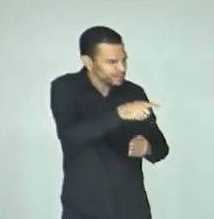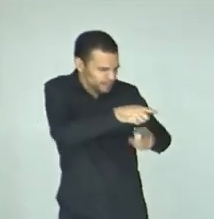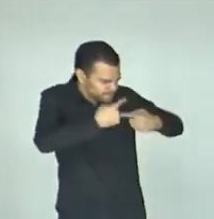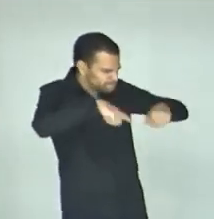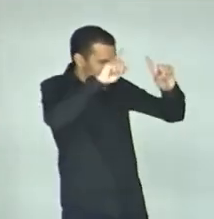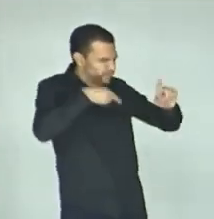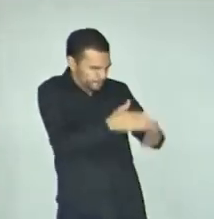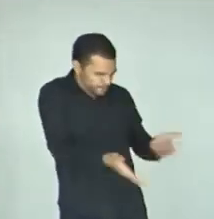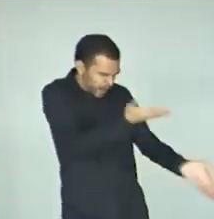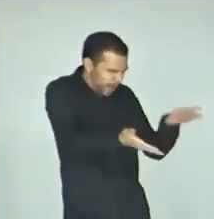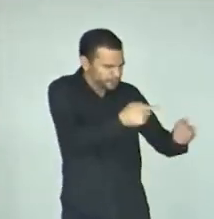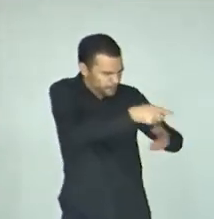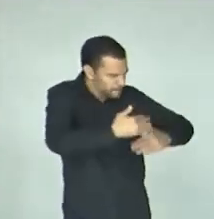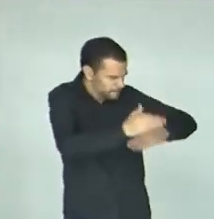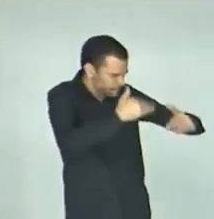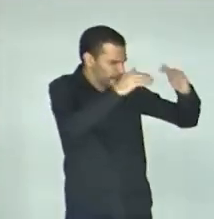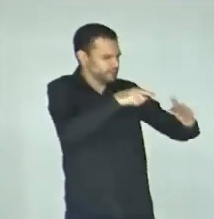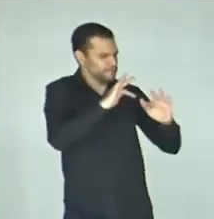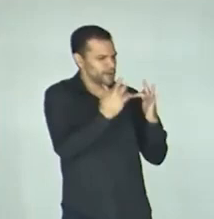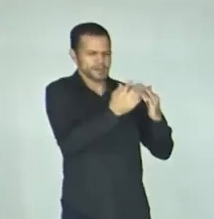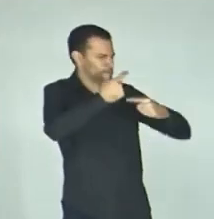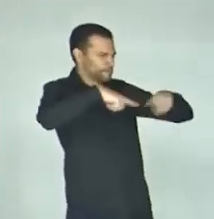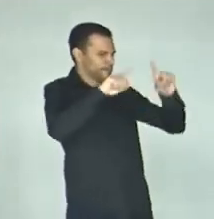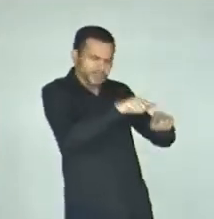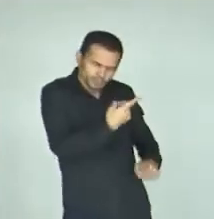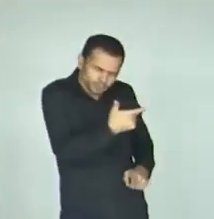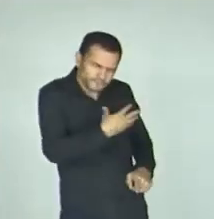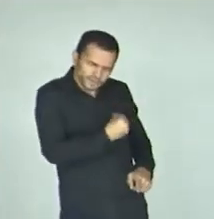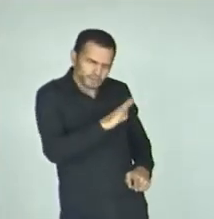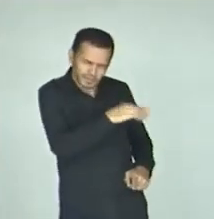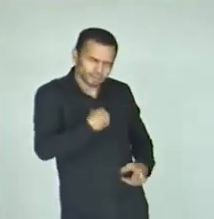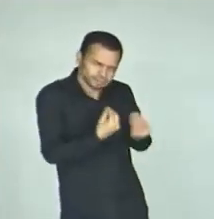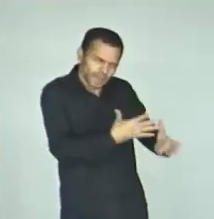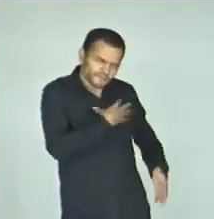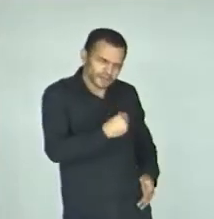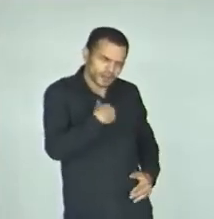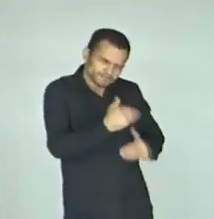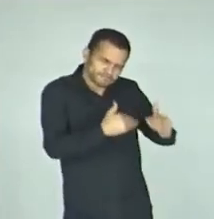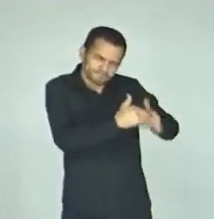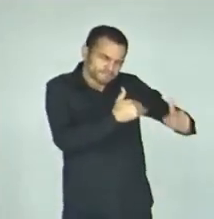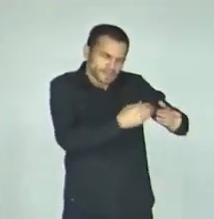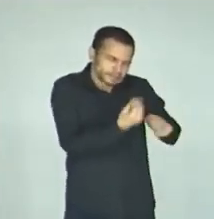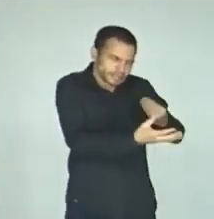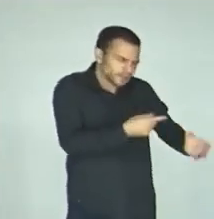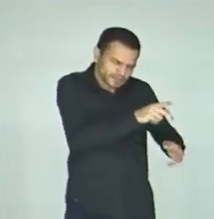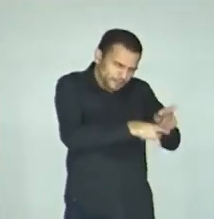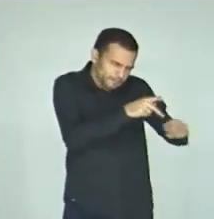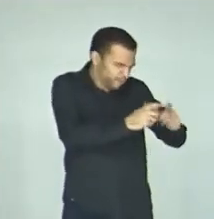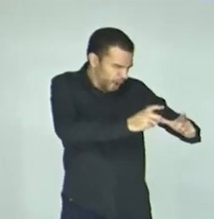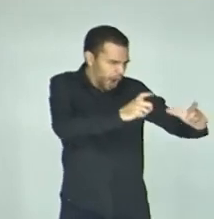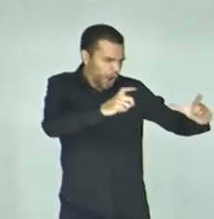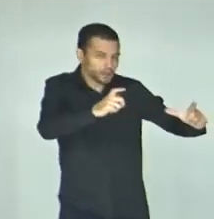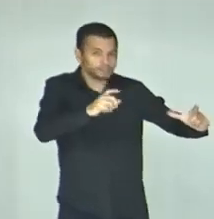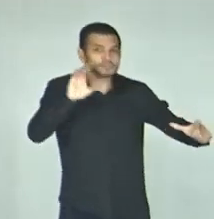prosperar e você vai é tem uma família você não tem filho ainda mas eu vou te dar um filho e vou construir uma grande nação com você e